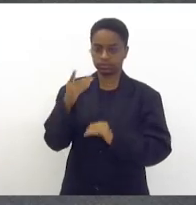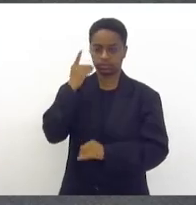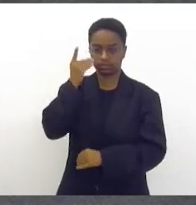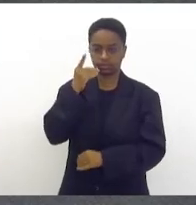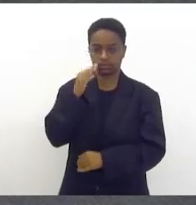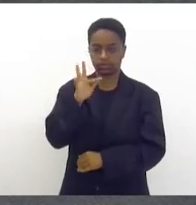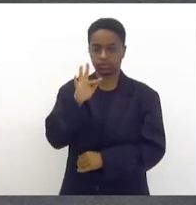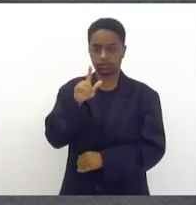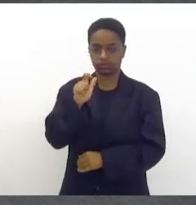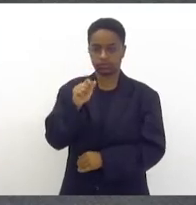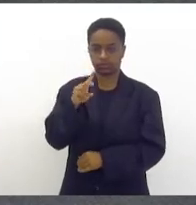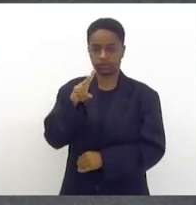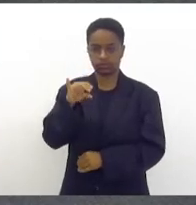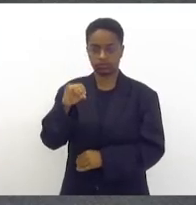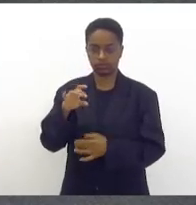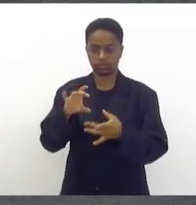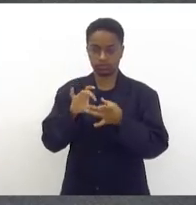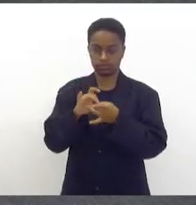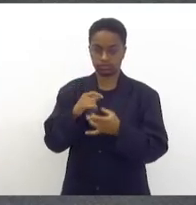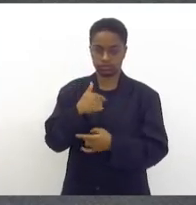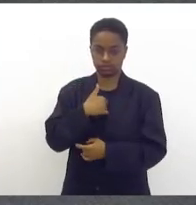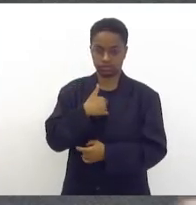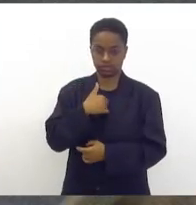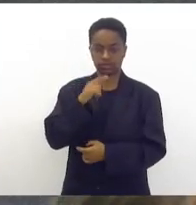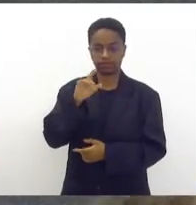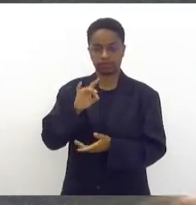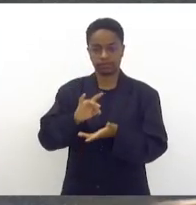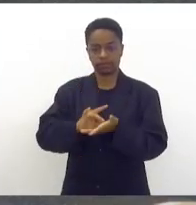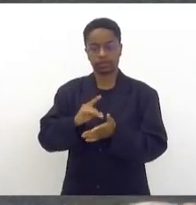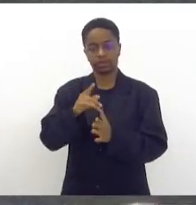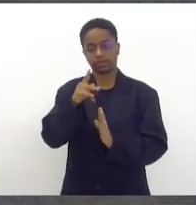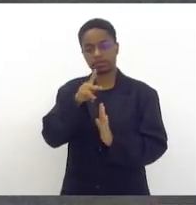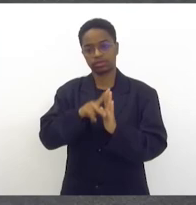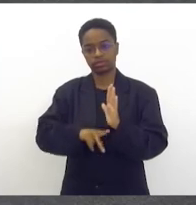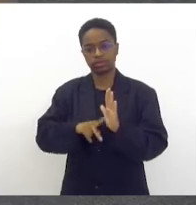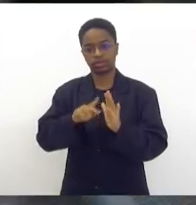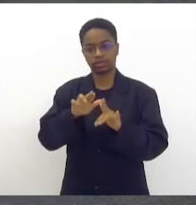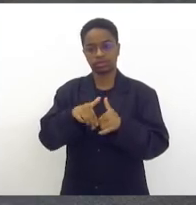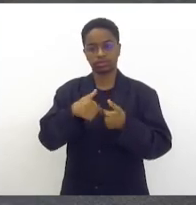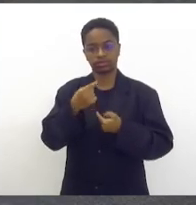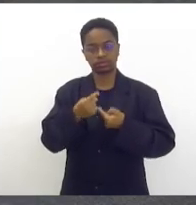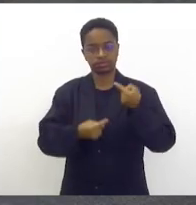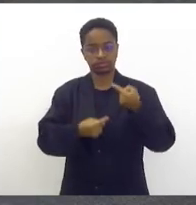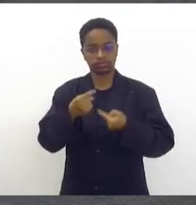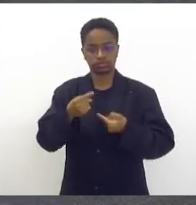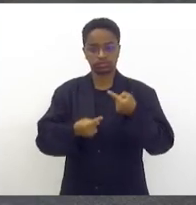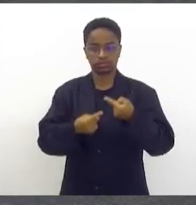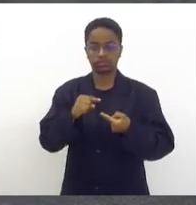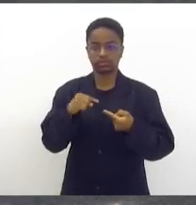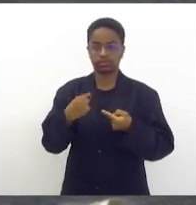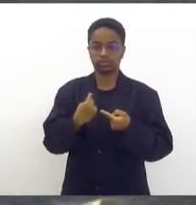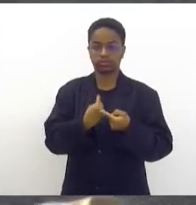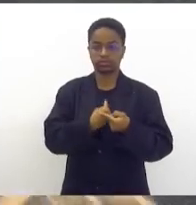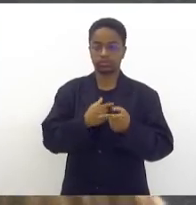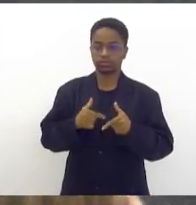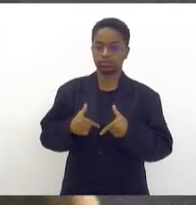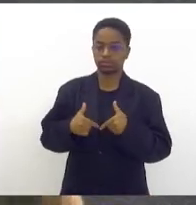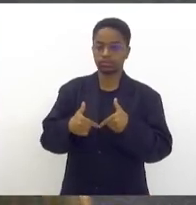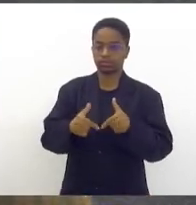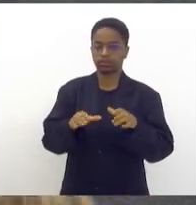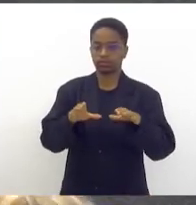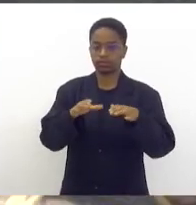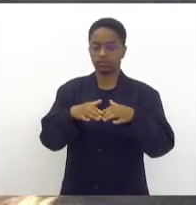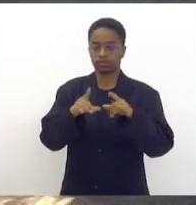Flávio Serafini e eu é um projeto fruto de um debate que nós travamos na Comissão de Servidores